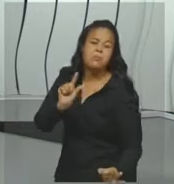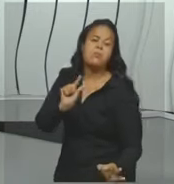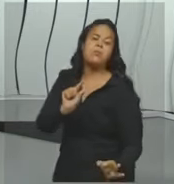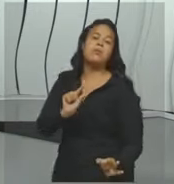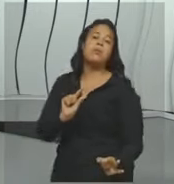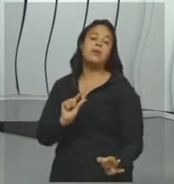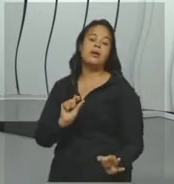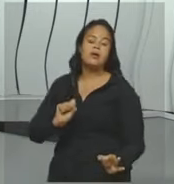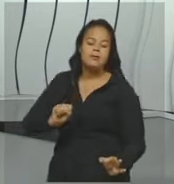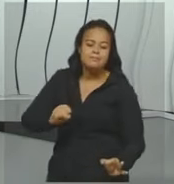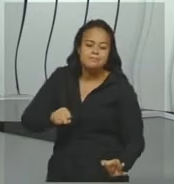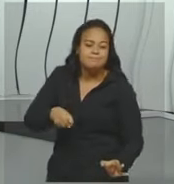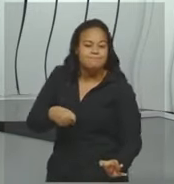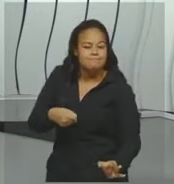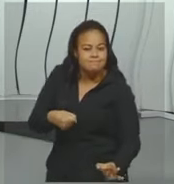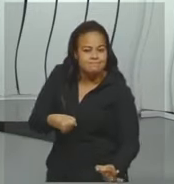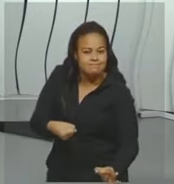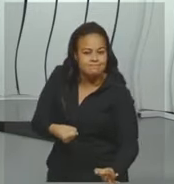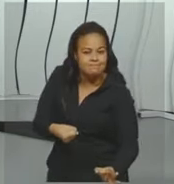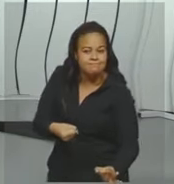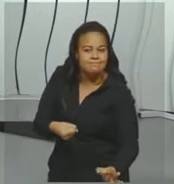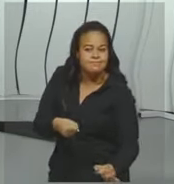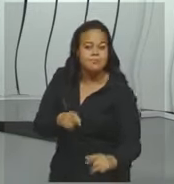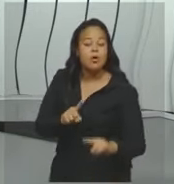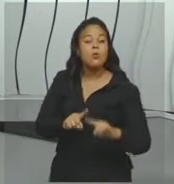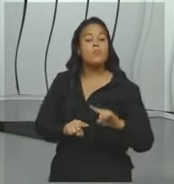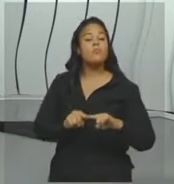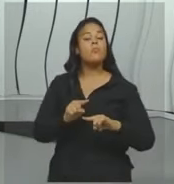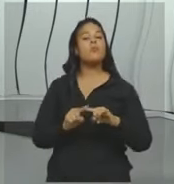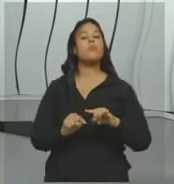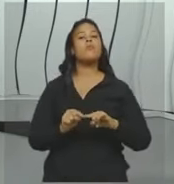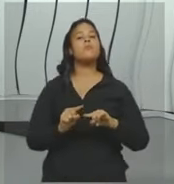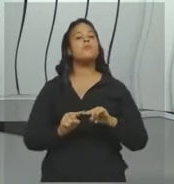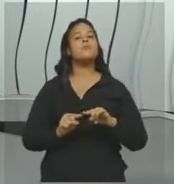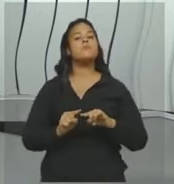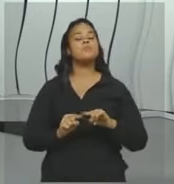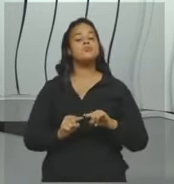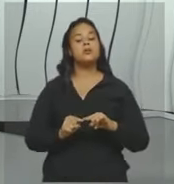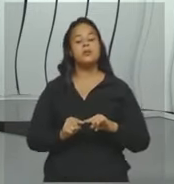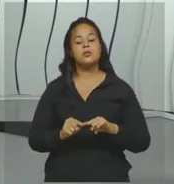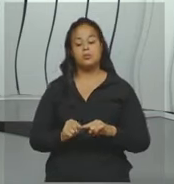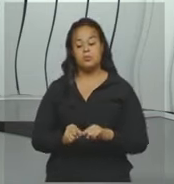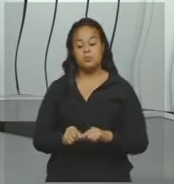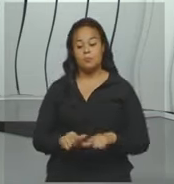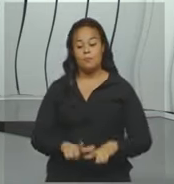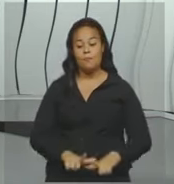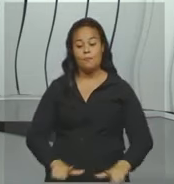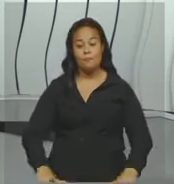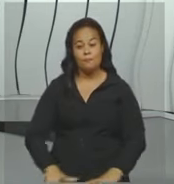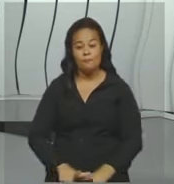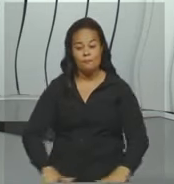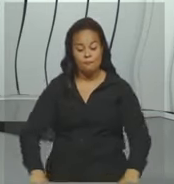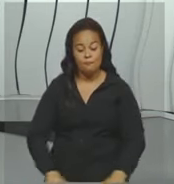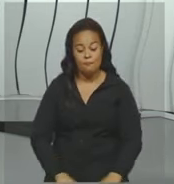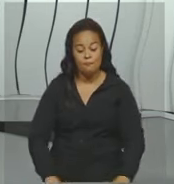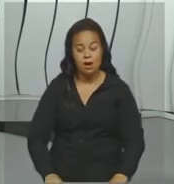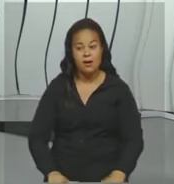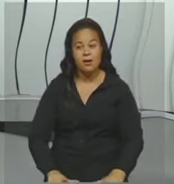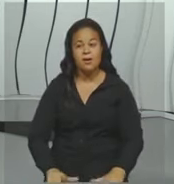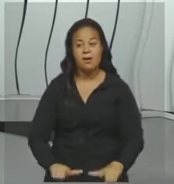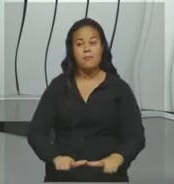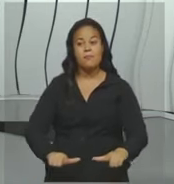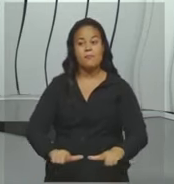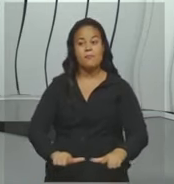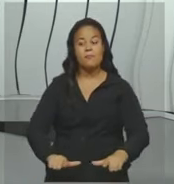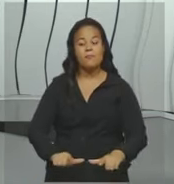trabalhar com o objeto ou de uma região mais baixa, por assim dizer, para colocar numa região elevada. E também